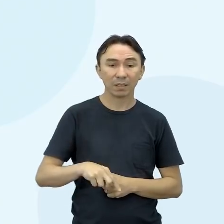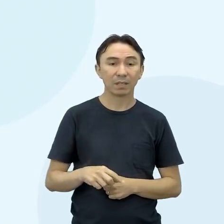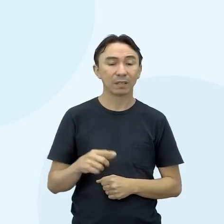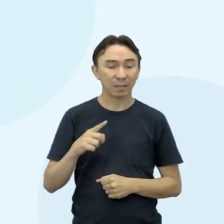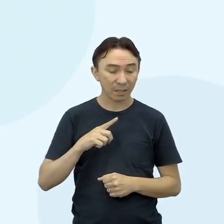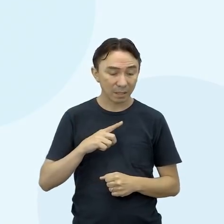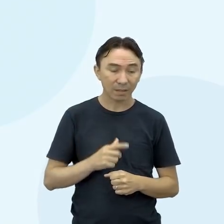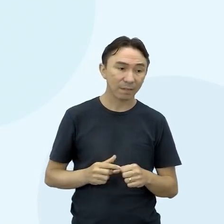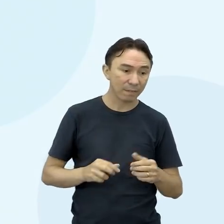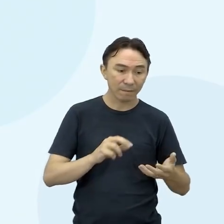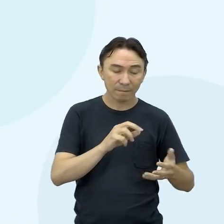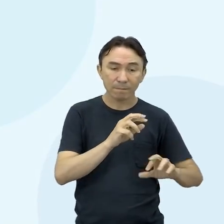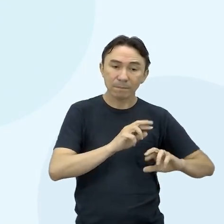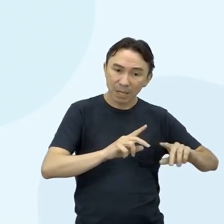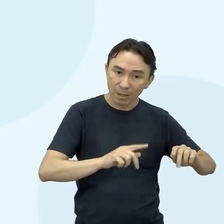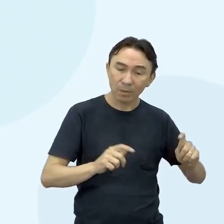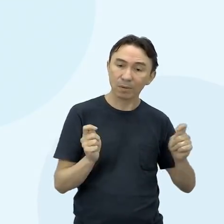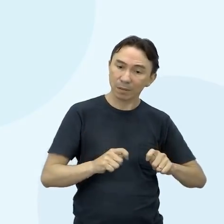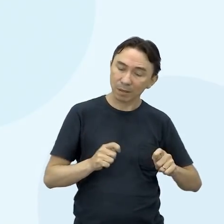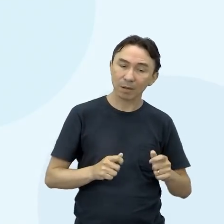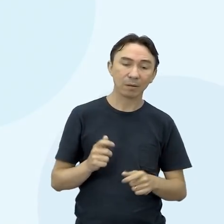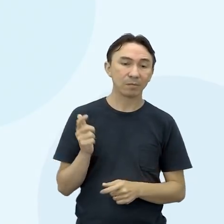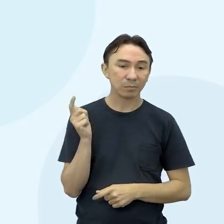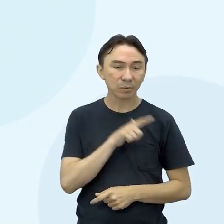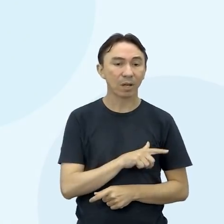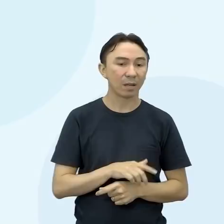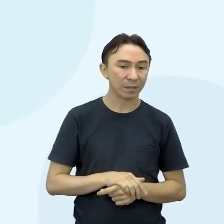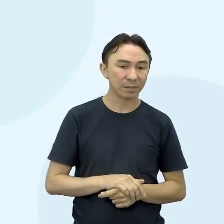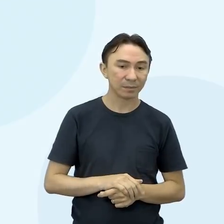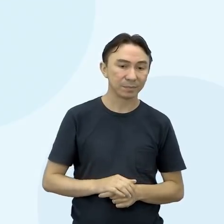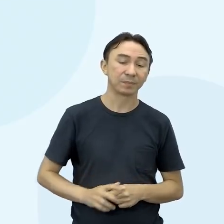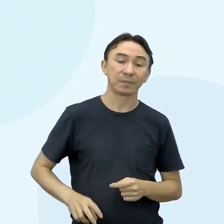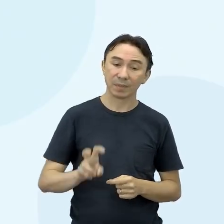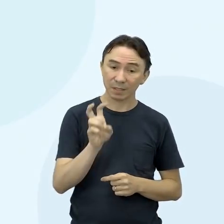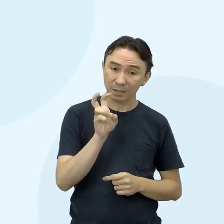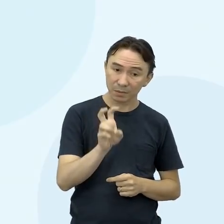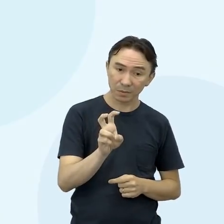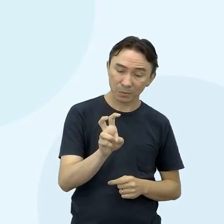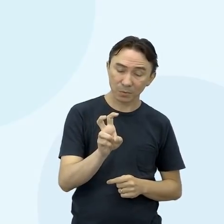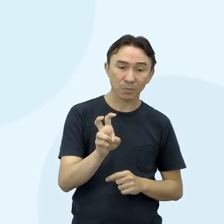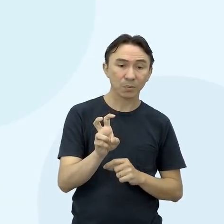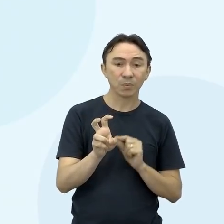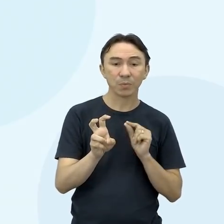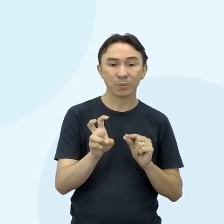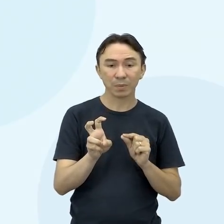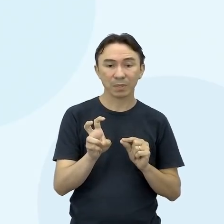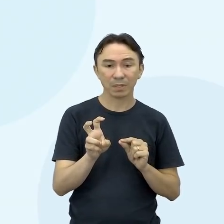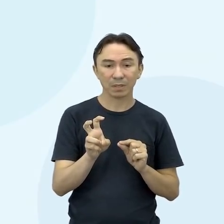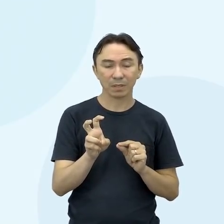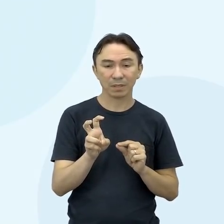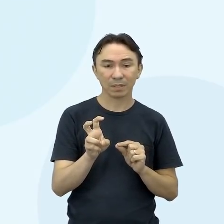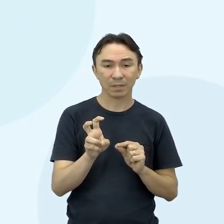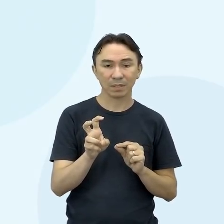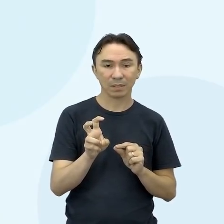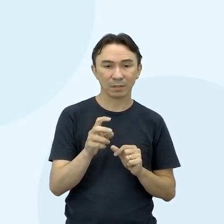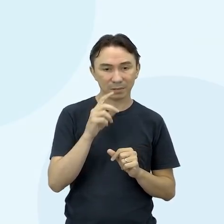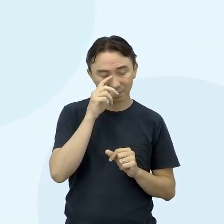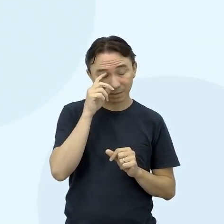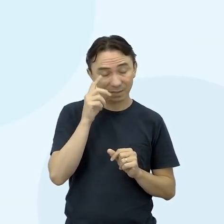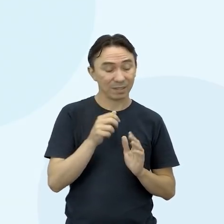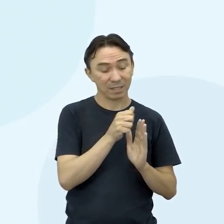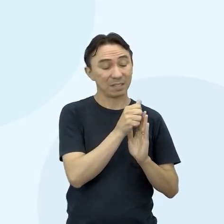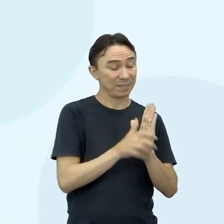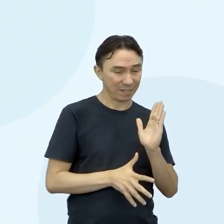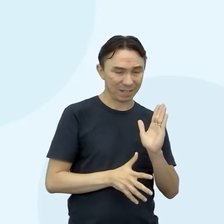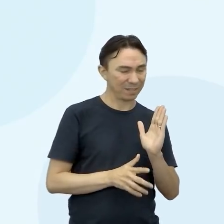de recursos. E na 5, né, um monitoramento, né, uma atividade, não, aqui eu falei atividade, mas eu quis dizer